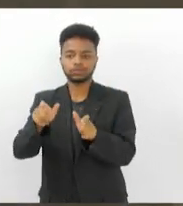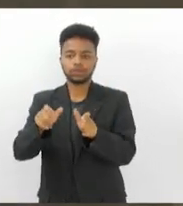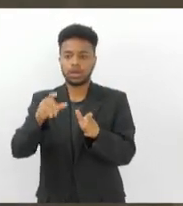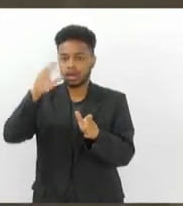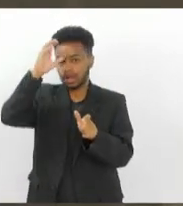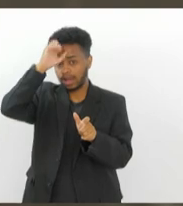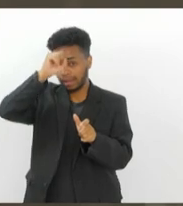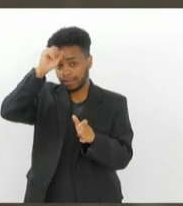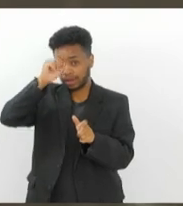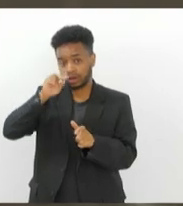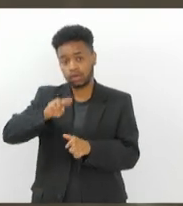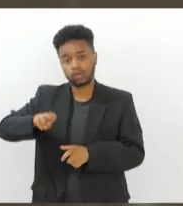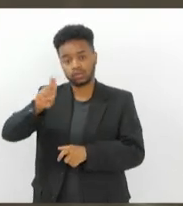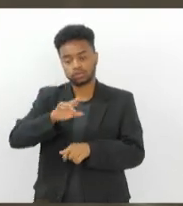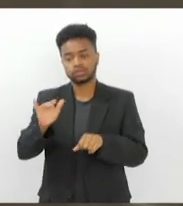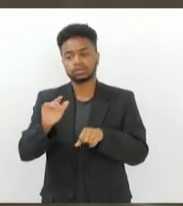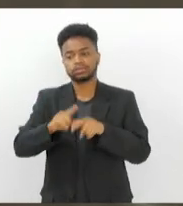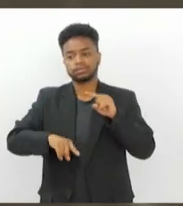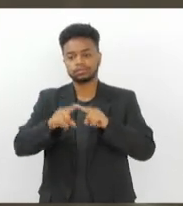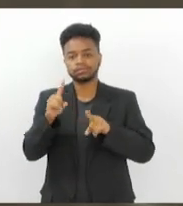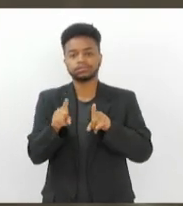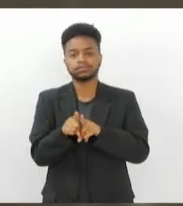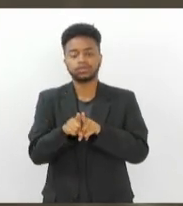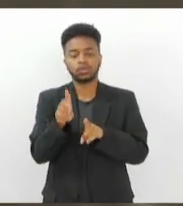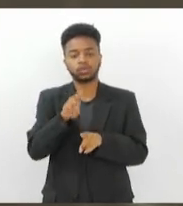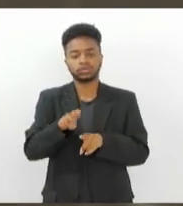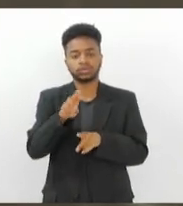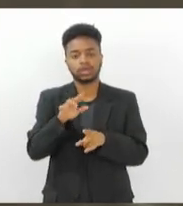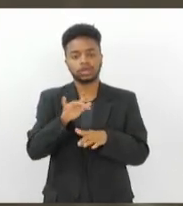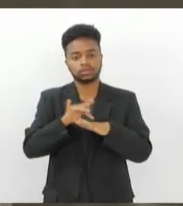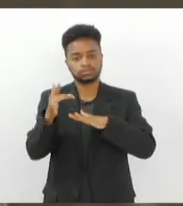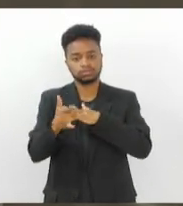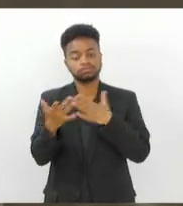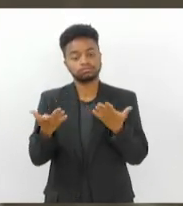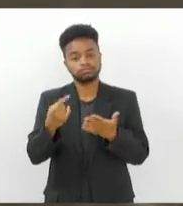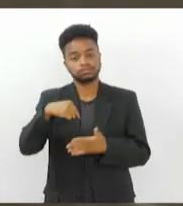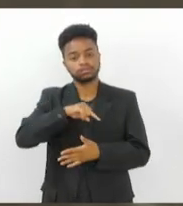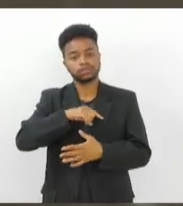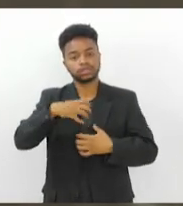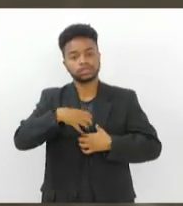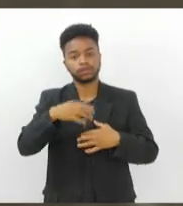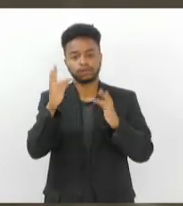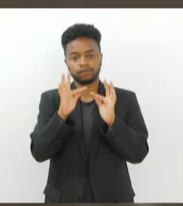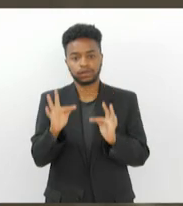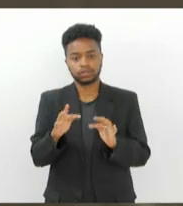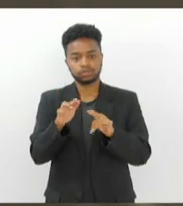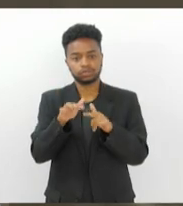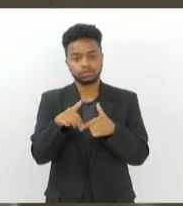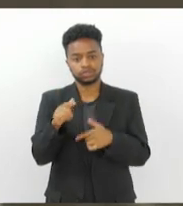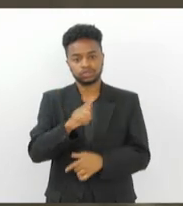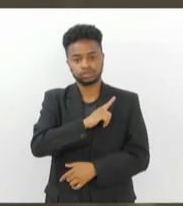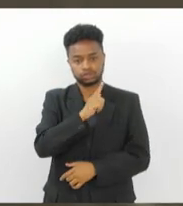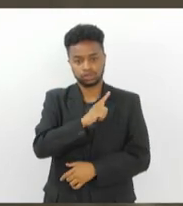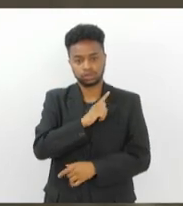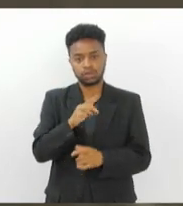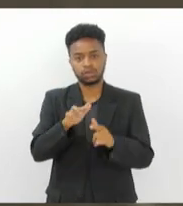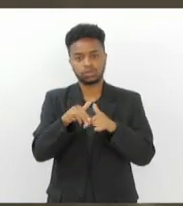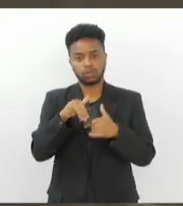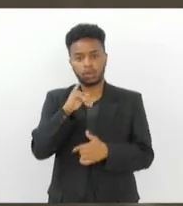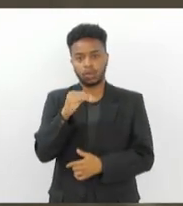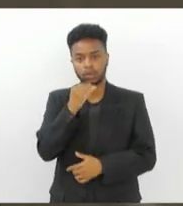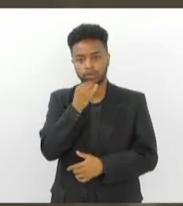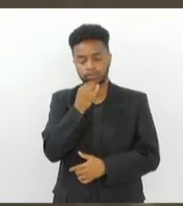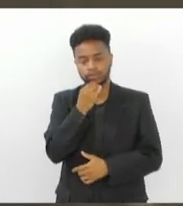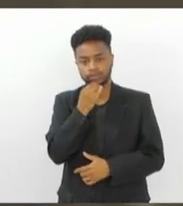aprendam essa ferramenta de usar as redes sociais então assim a gente tá muito feliz com o nosso com a nossa gestão com a nossa oportunidade